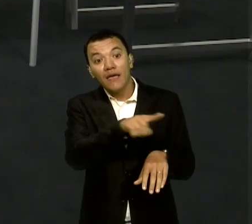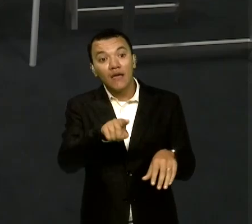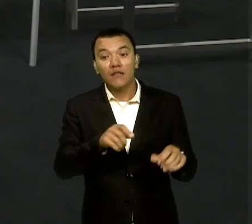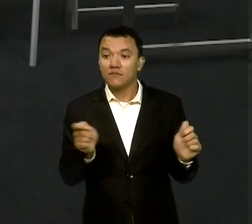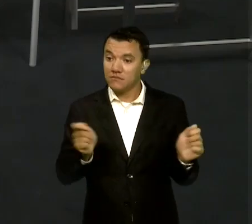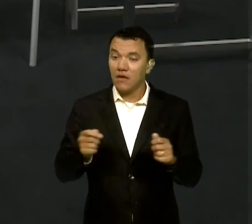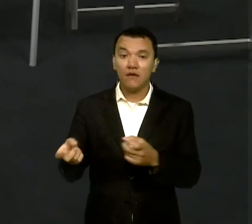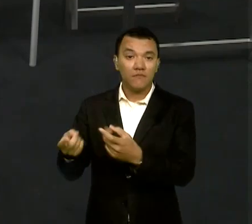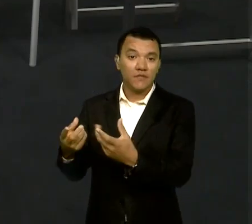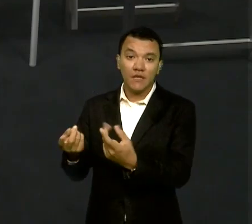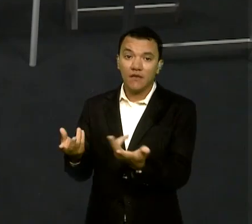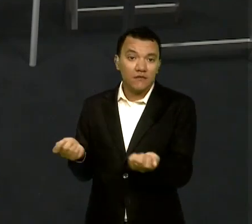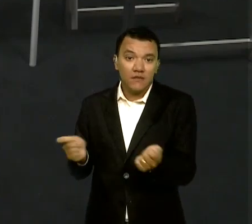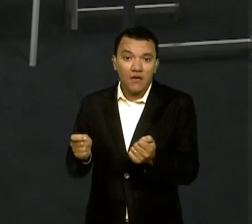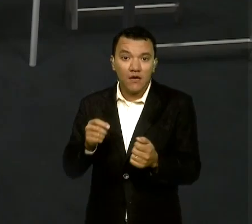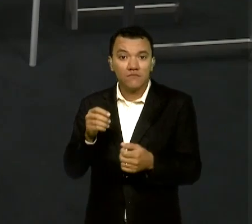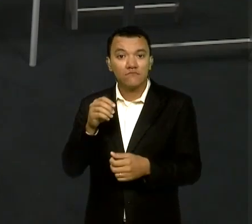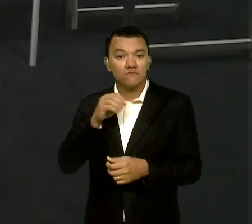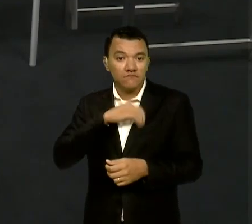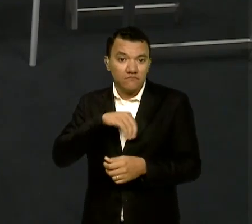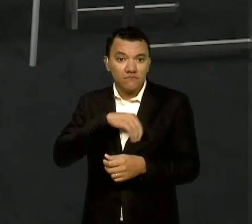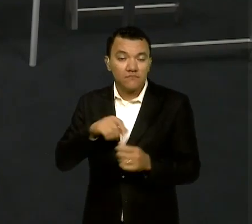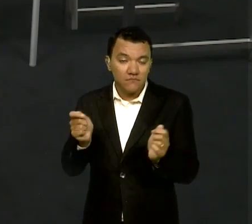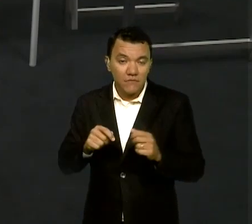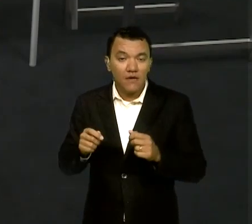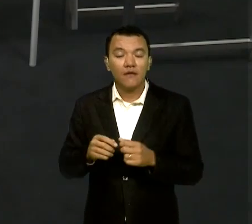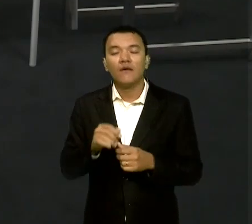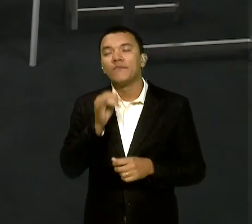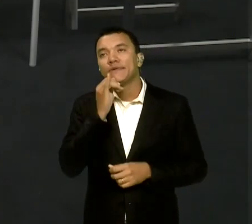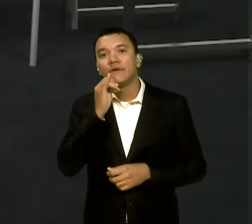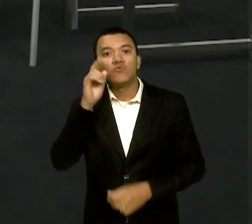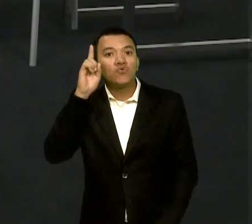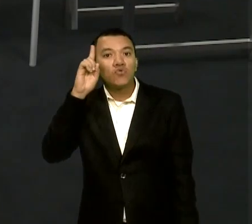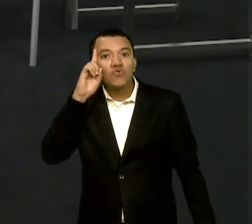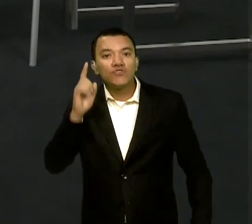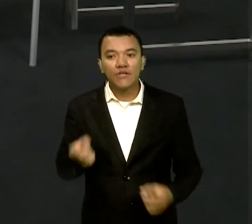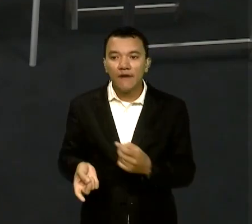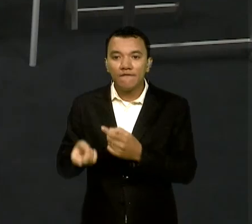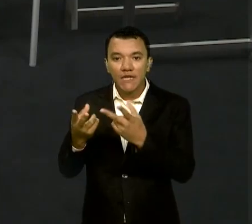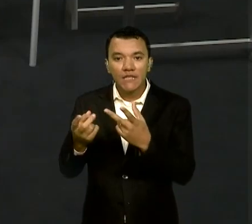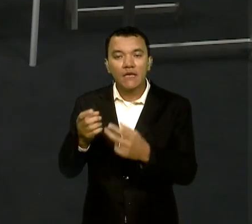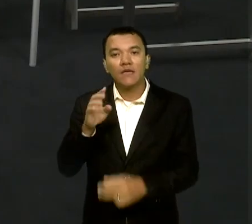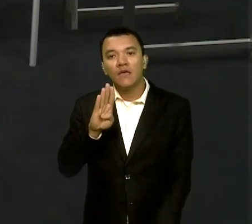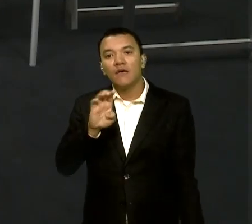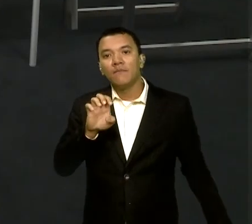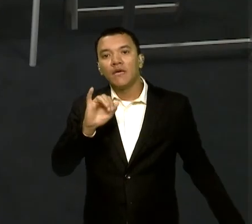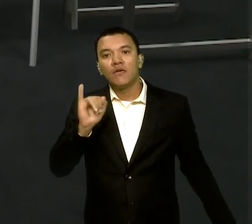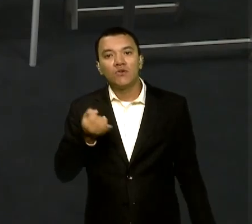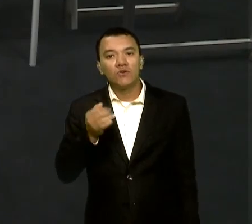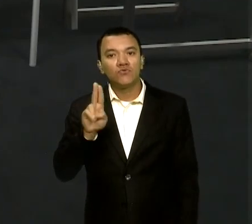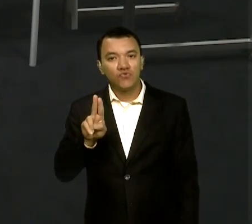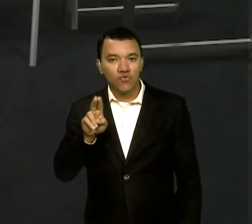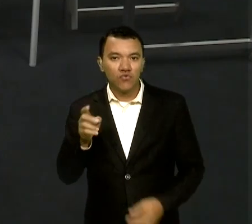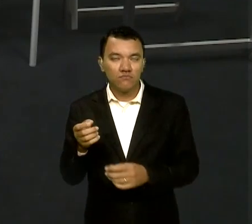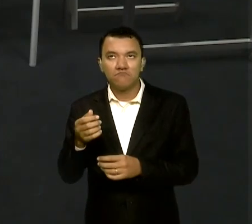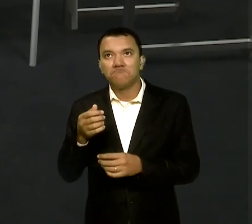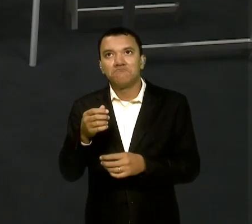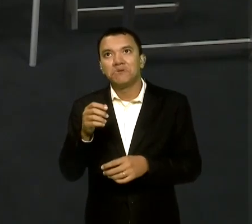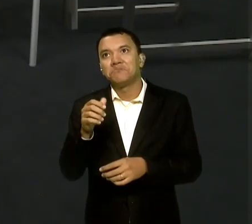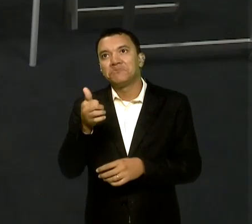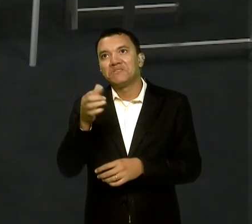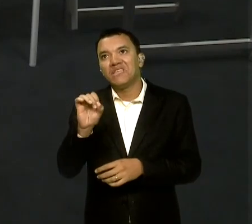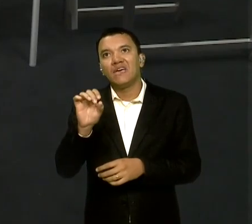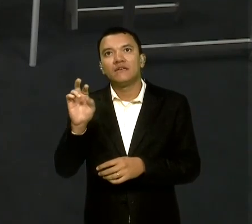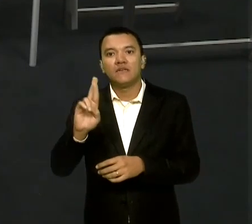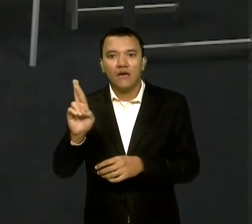ganhem o dinheiro. Se todos os dias elas venderem 10 beiju ou 5 beiju a R$4,